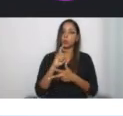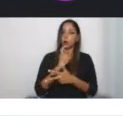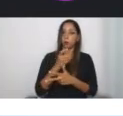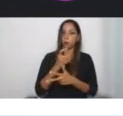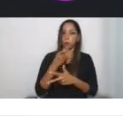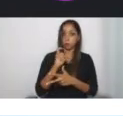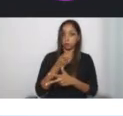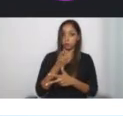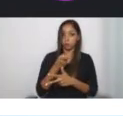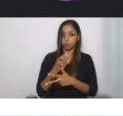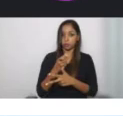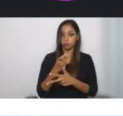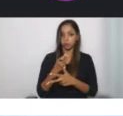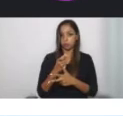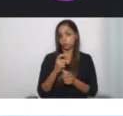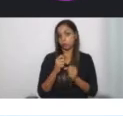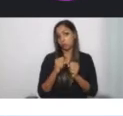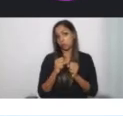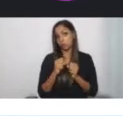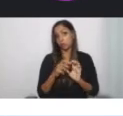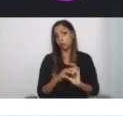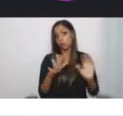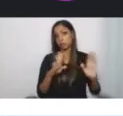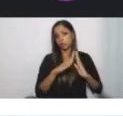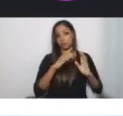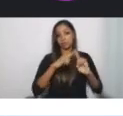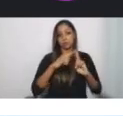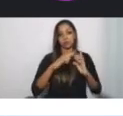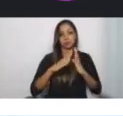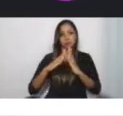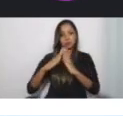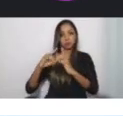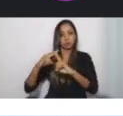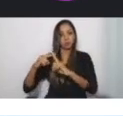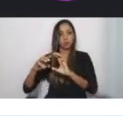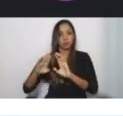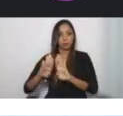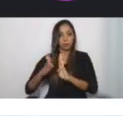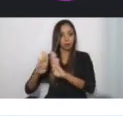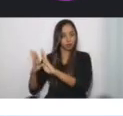das igrejas, nós temos uma lei que vai garantir que o prefeito possa